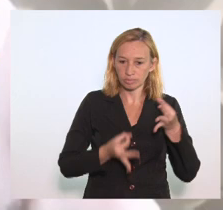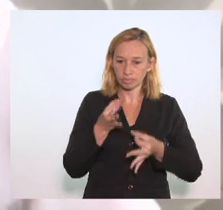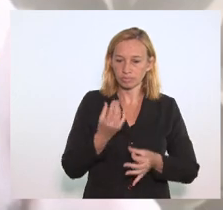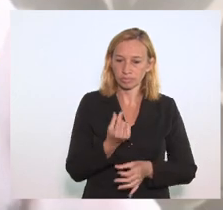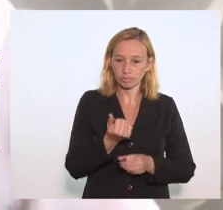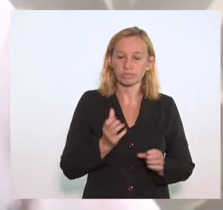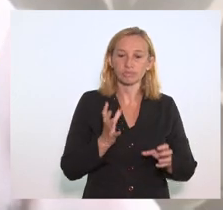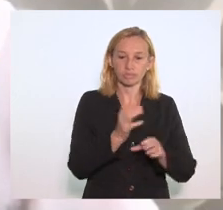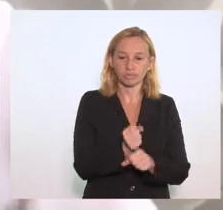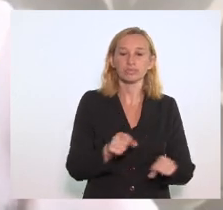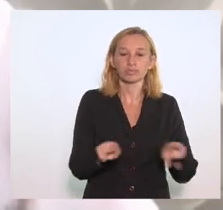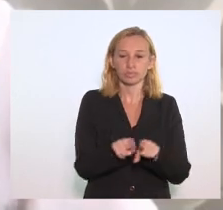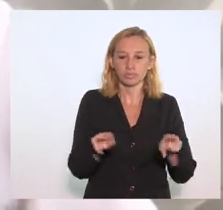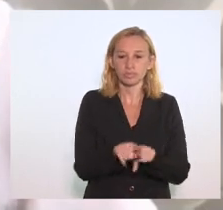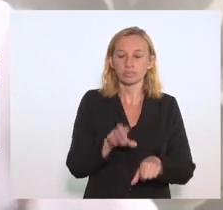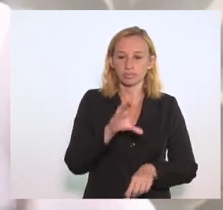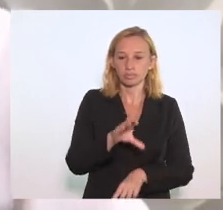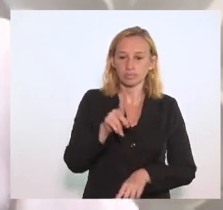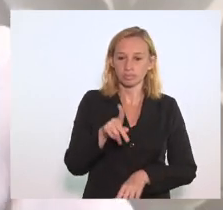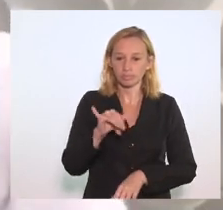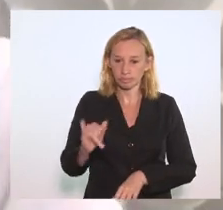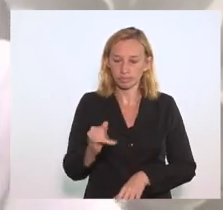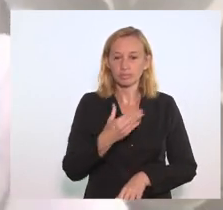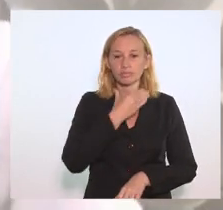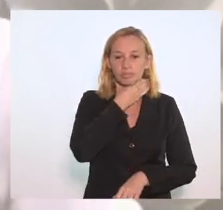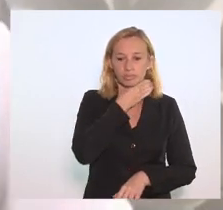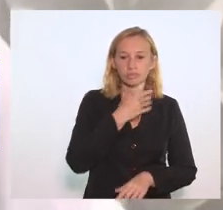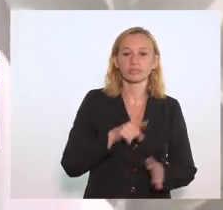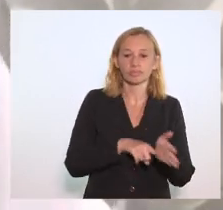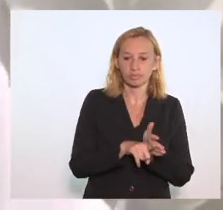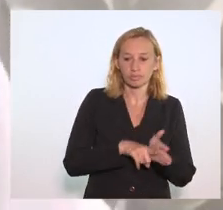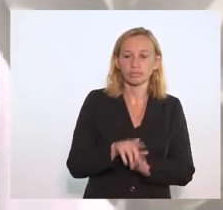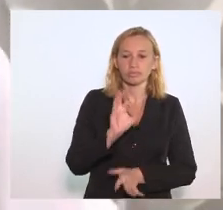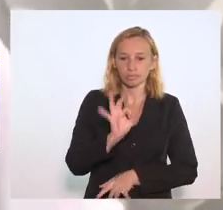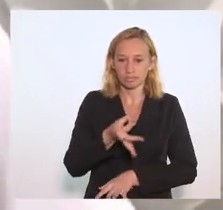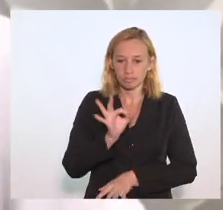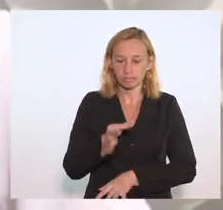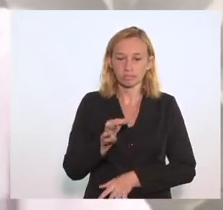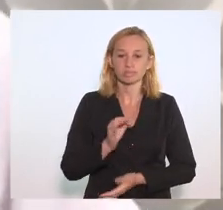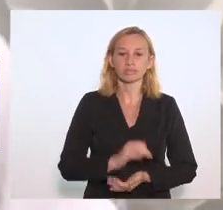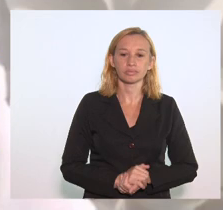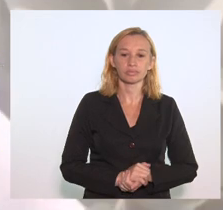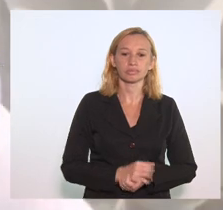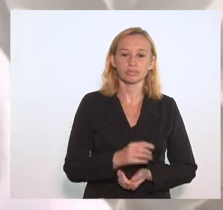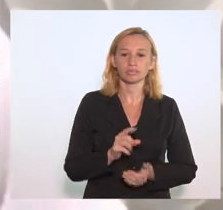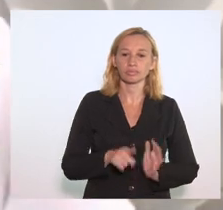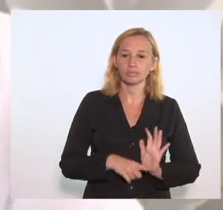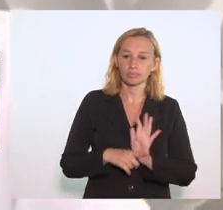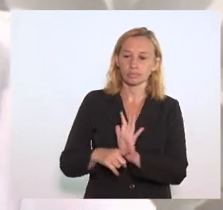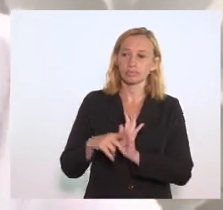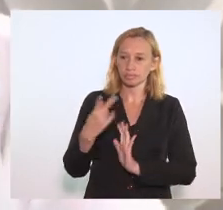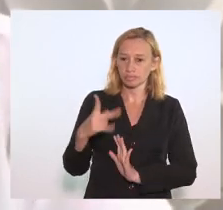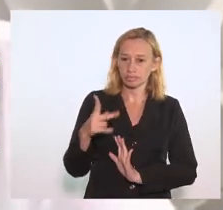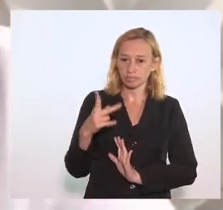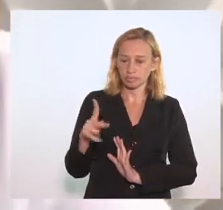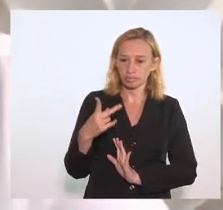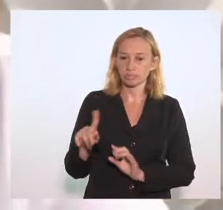também na CPI da crise fiscal. Então, sem dúvida nenhuma, a contribuição dela será muito